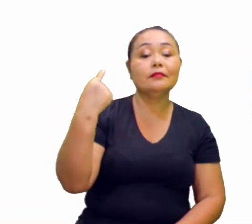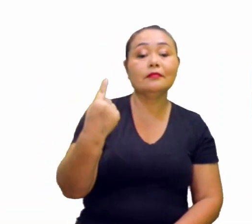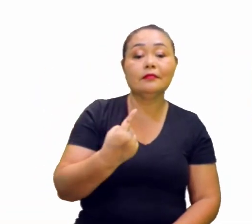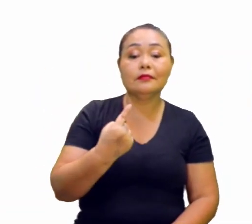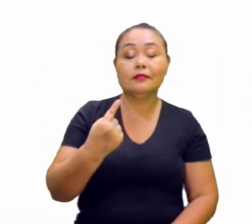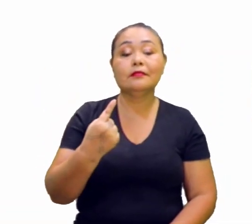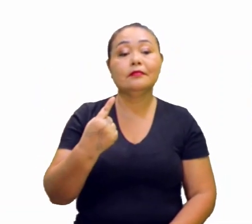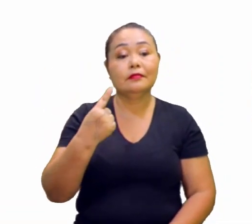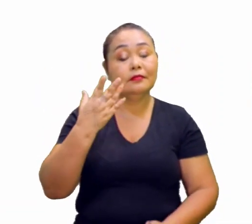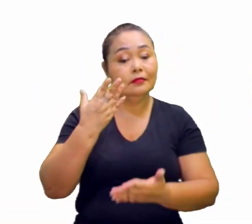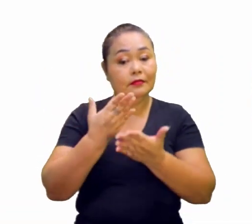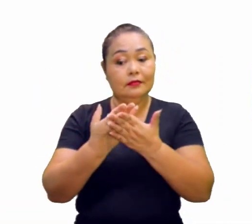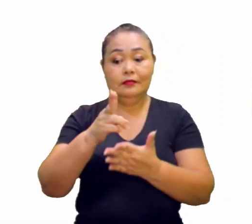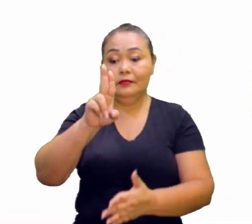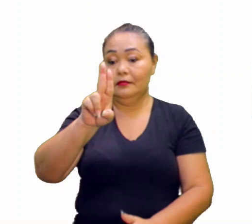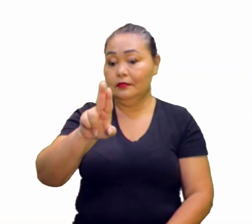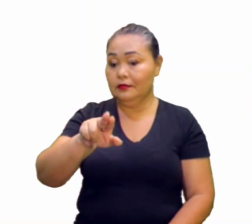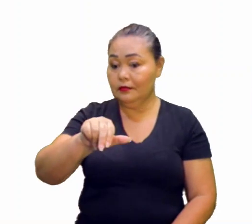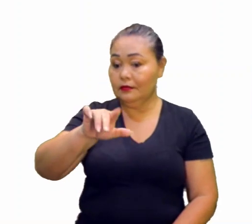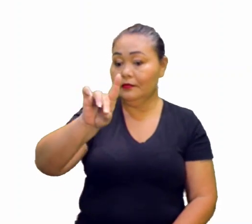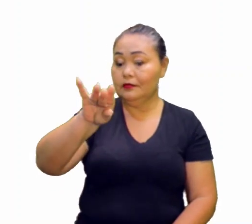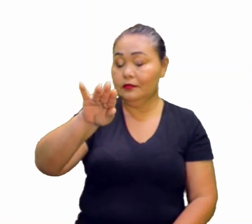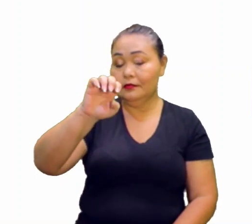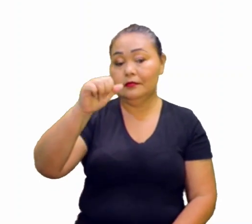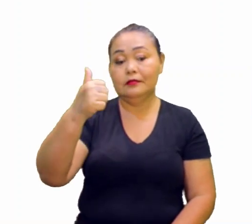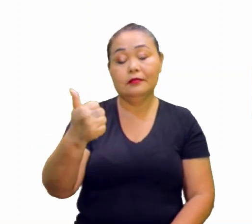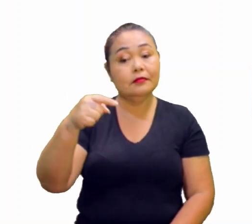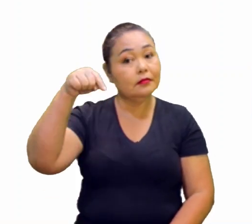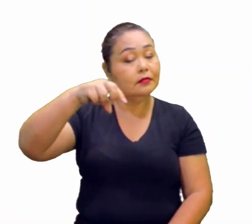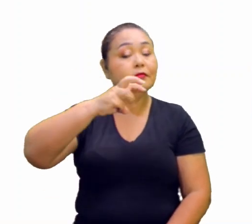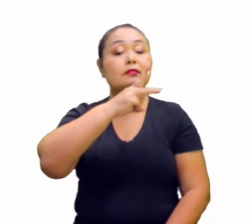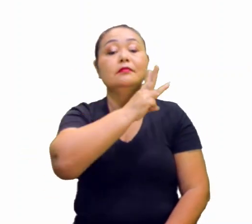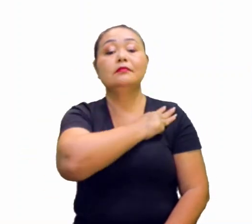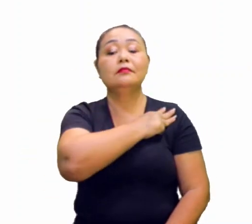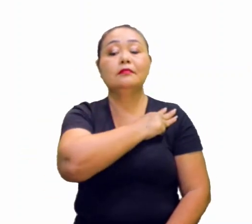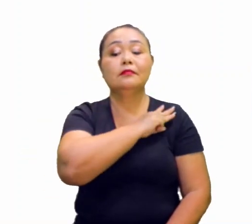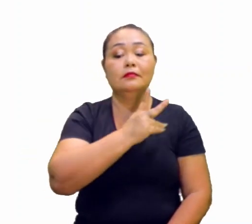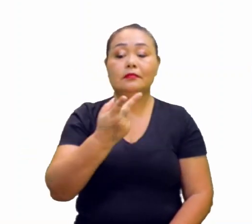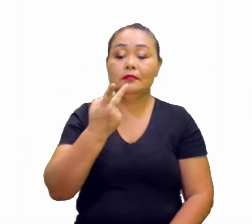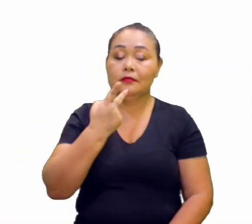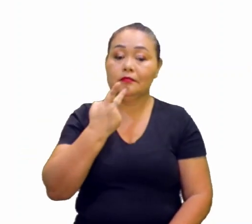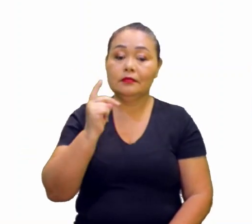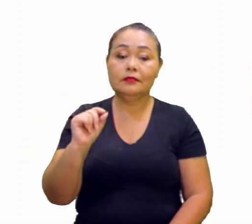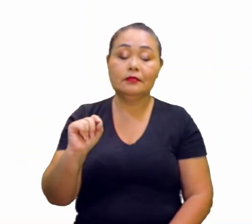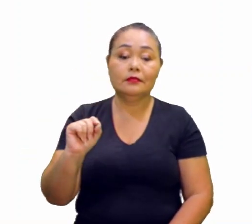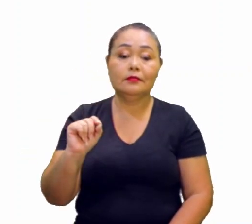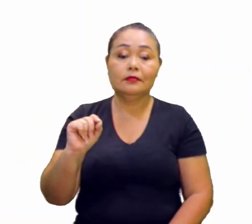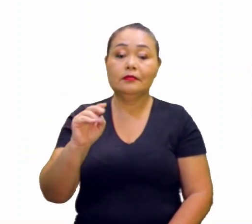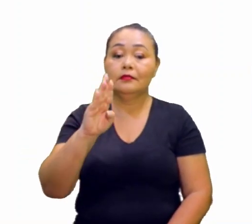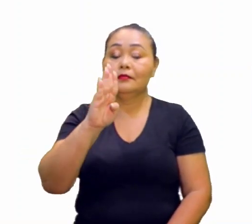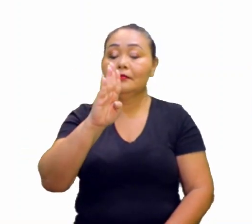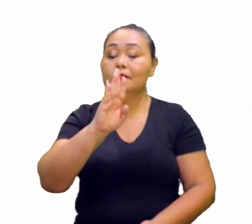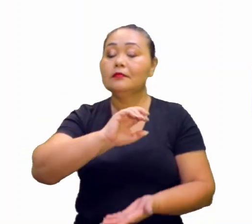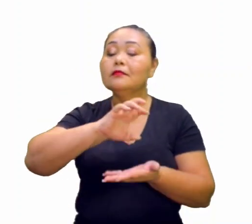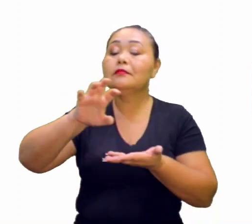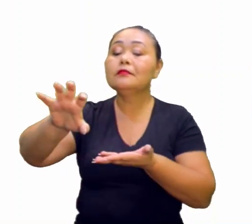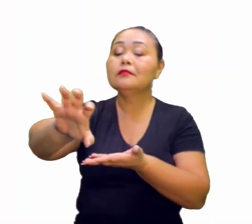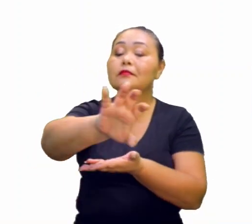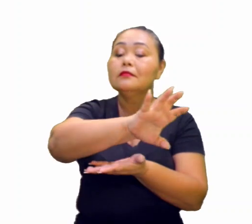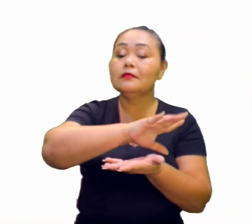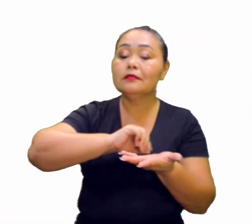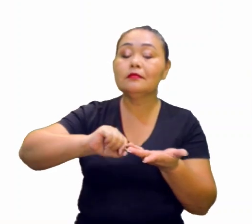enfatizamos aí na unidade 1, aqui do terceiro ano, falamos sobre o bioma